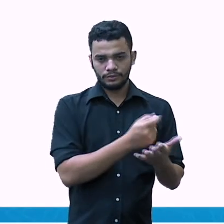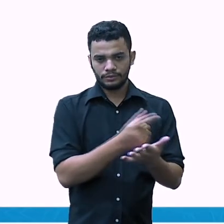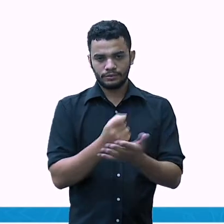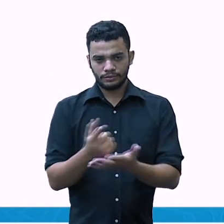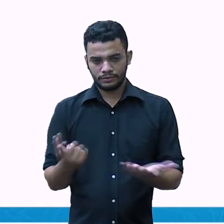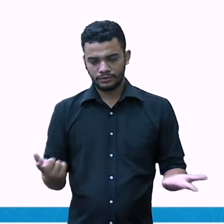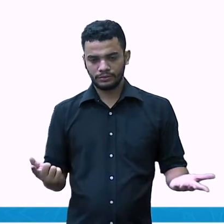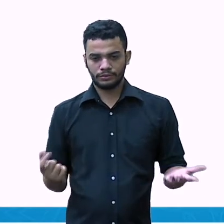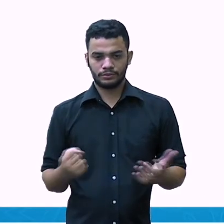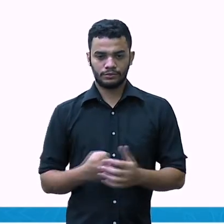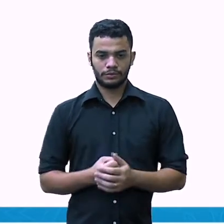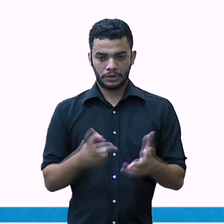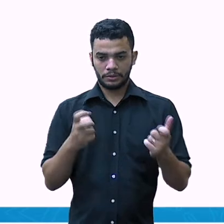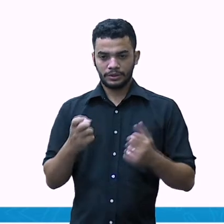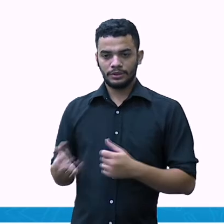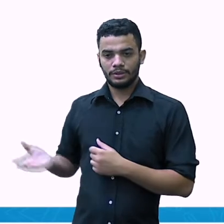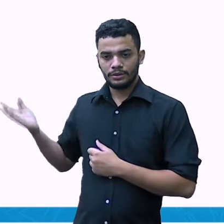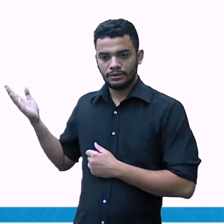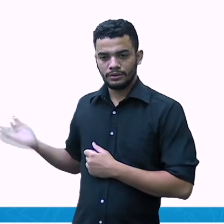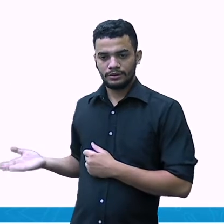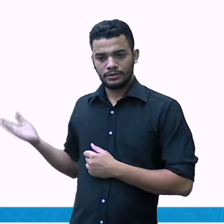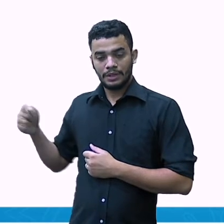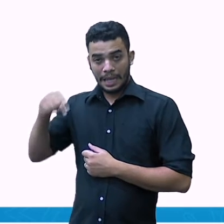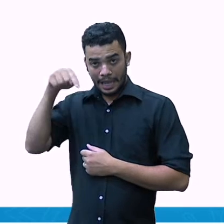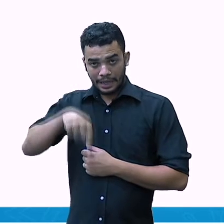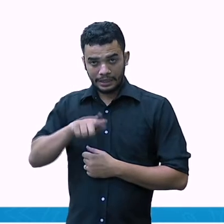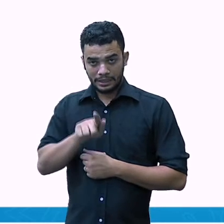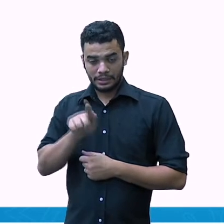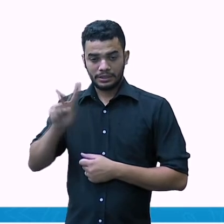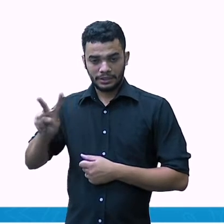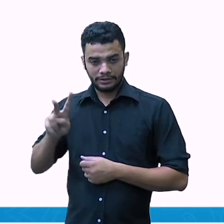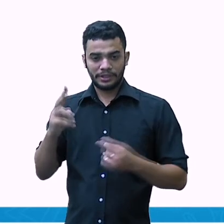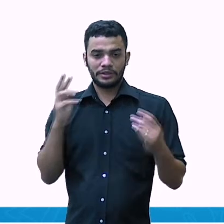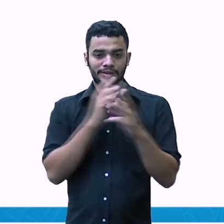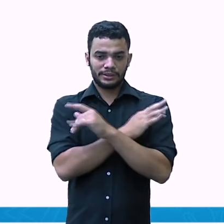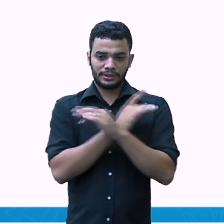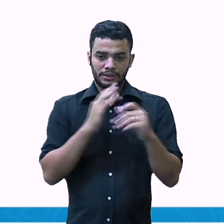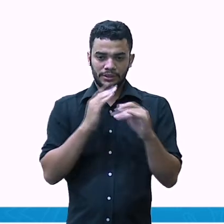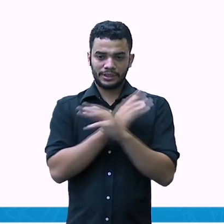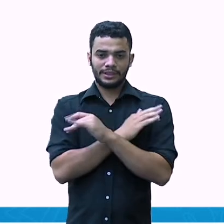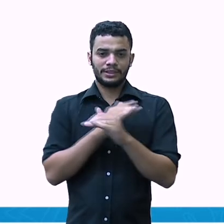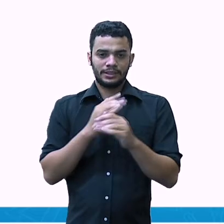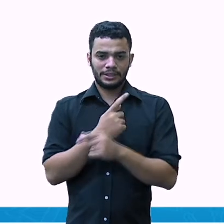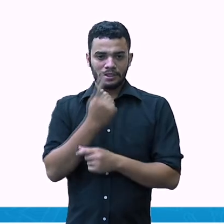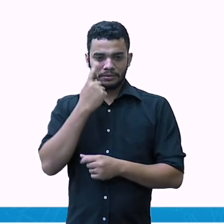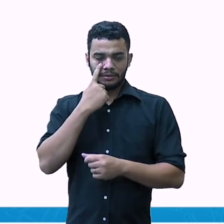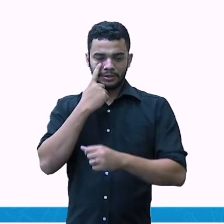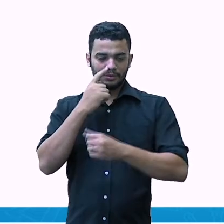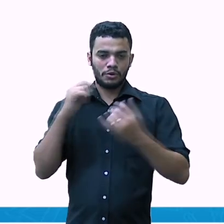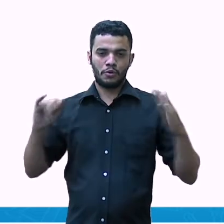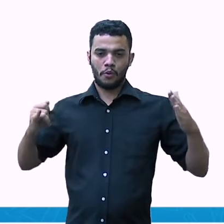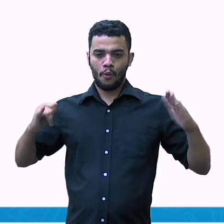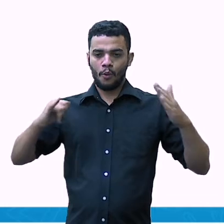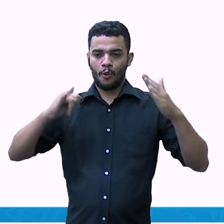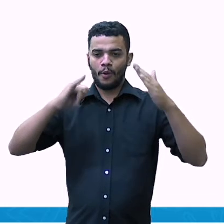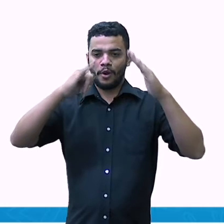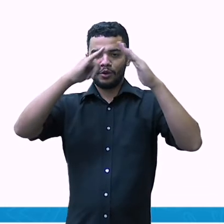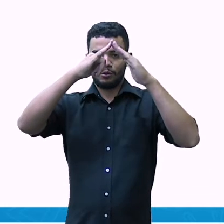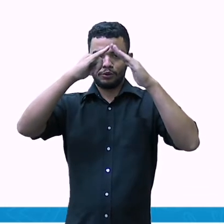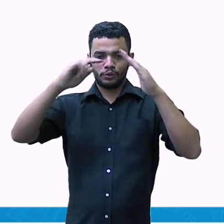representa o centro da cidade de Governador Valadares. Olha a nossa Ibituruna ali atrás, essa aqui é